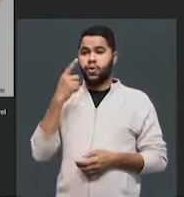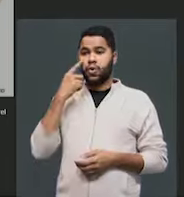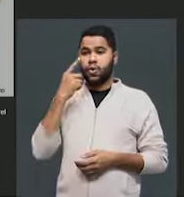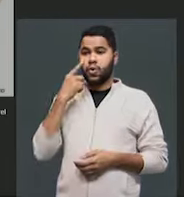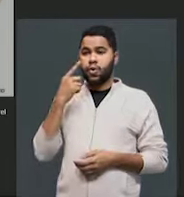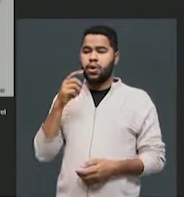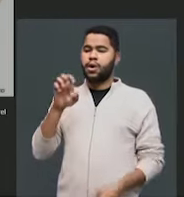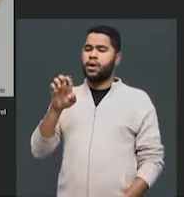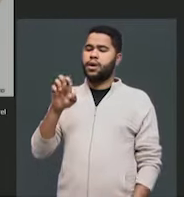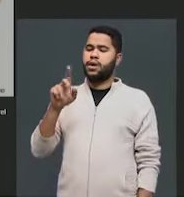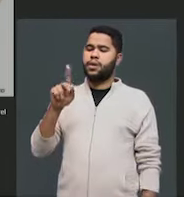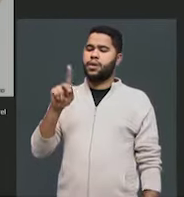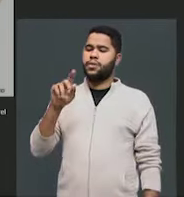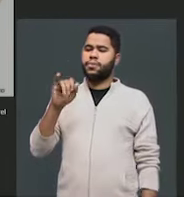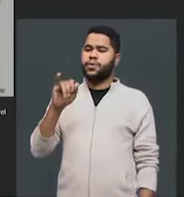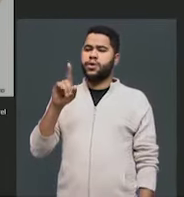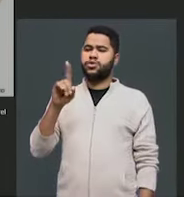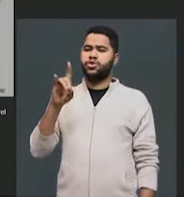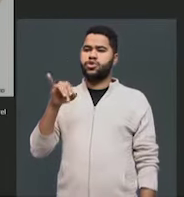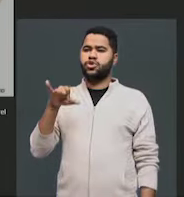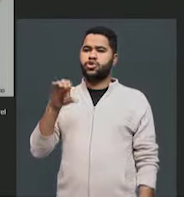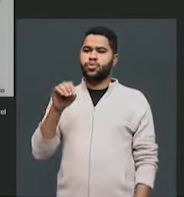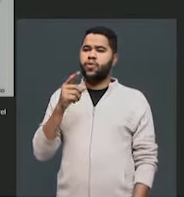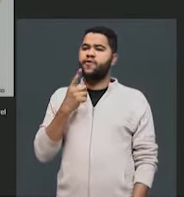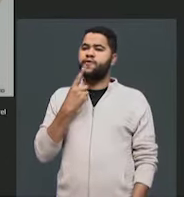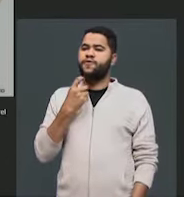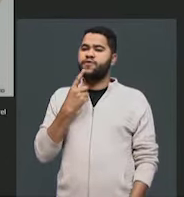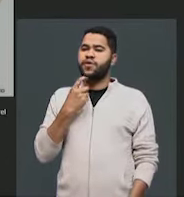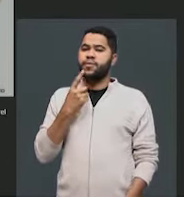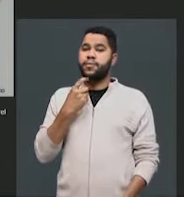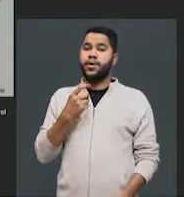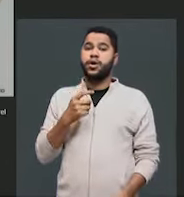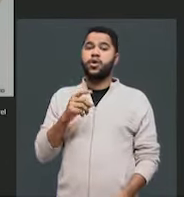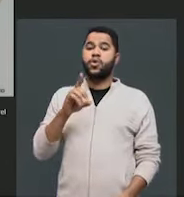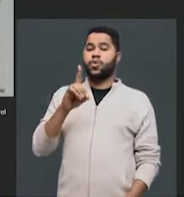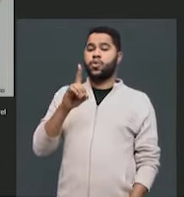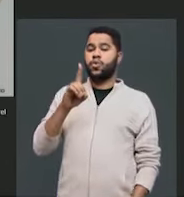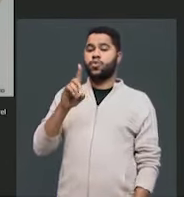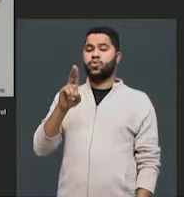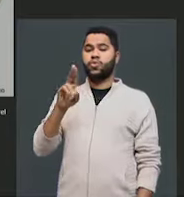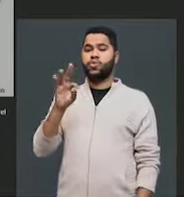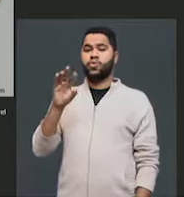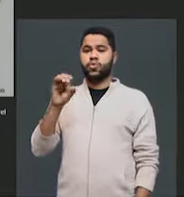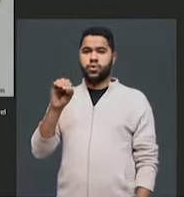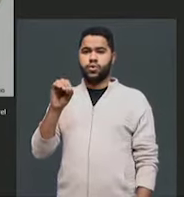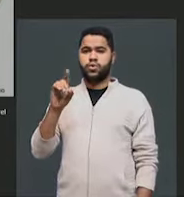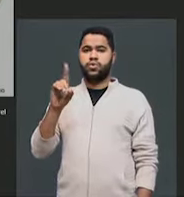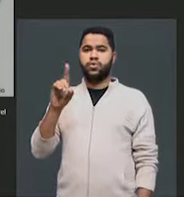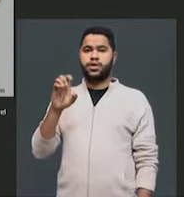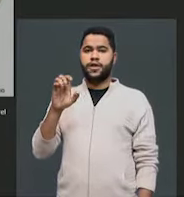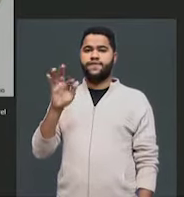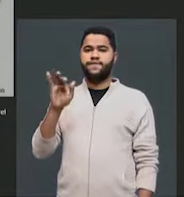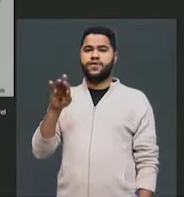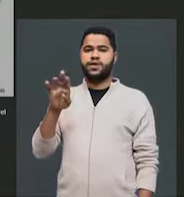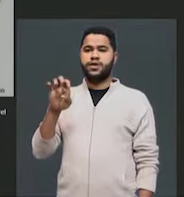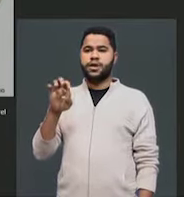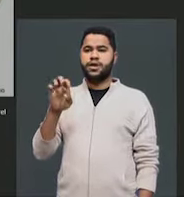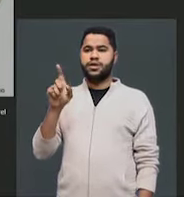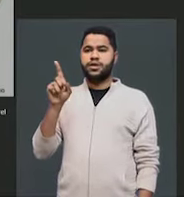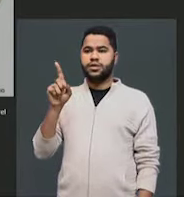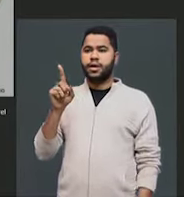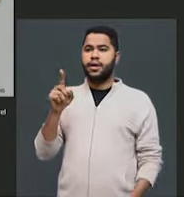O epidídimo, o ducto deferente que vai subir aqui, ó. Passar lá perto da